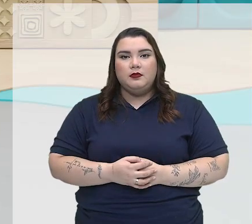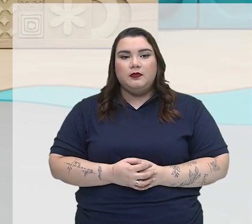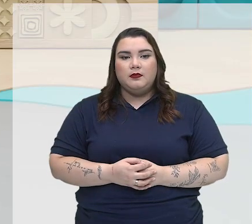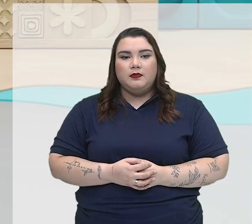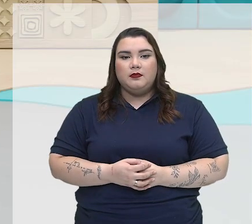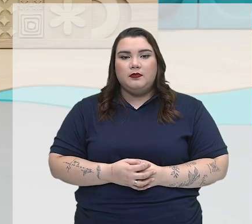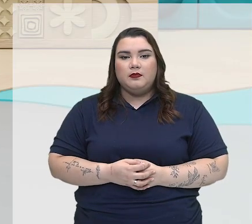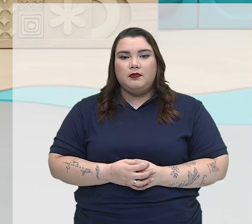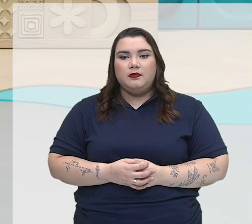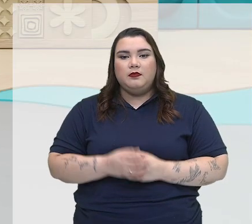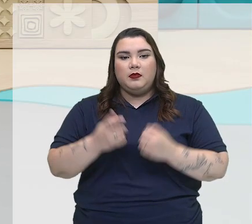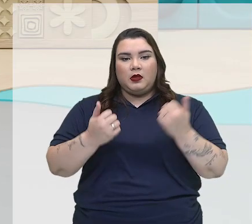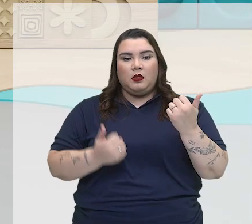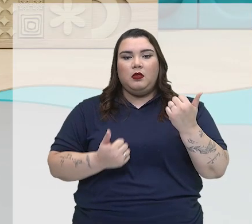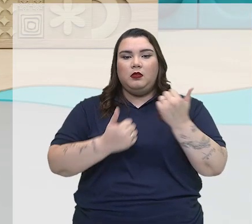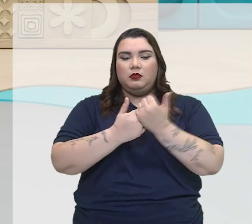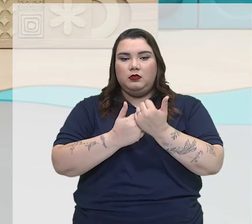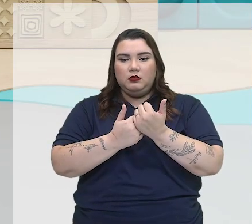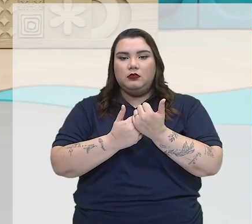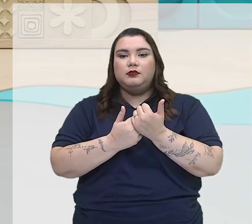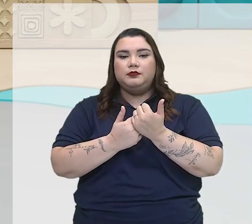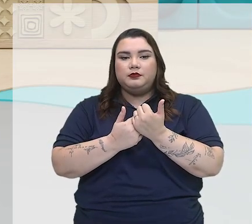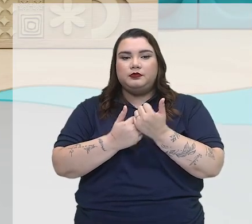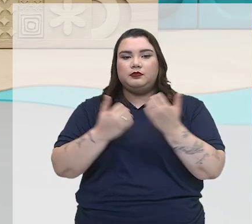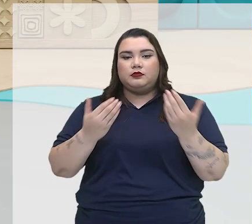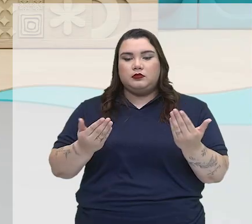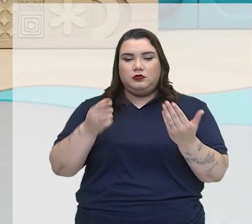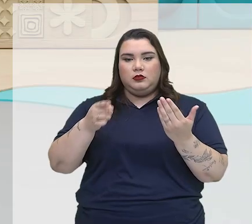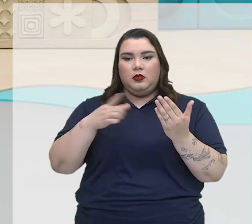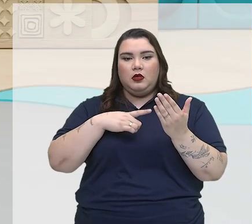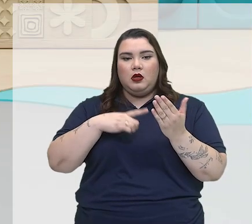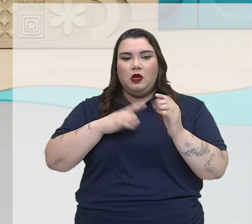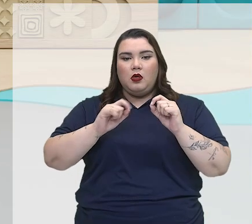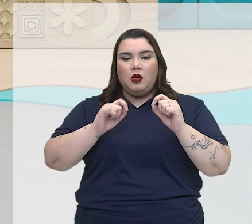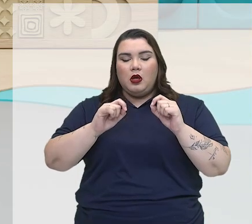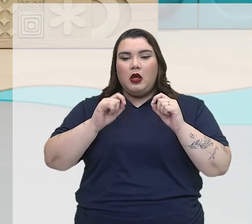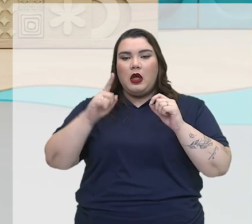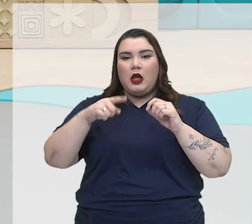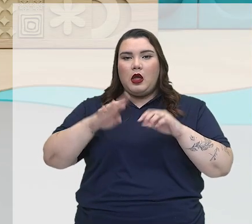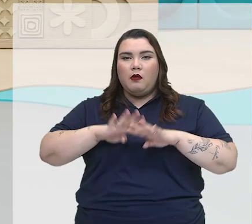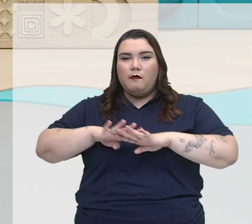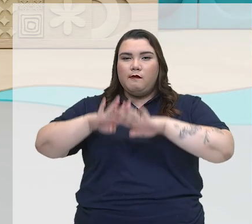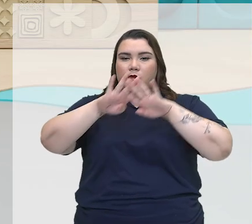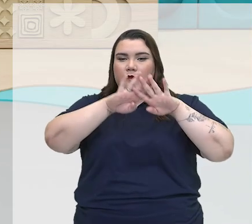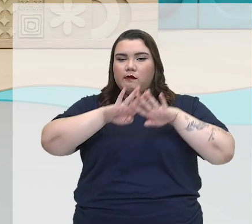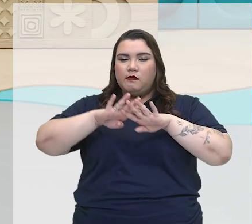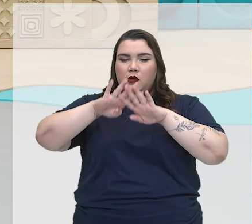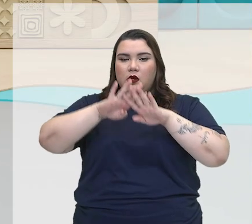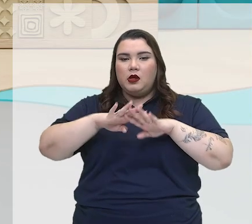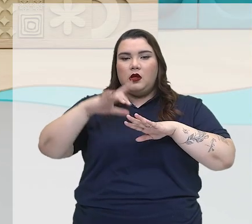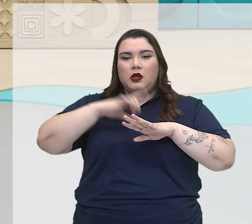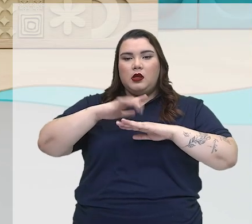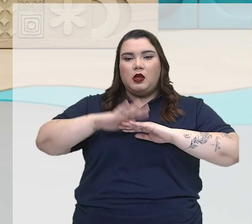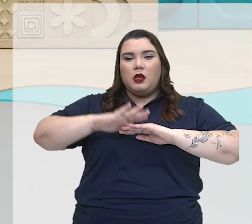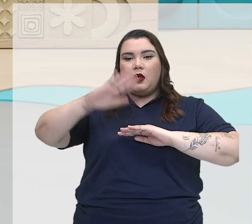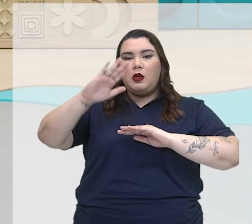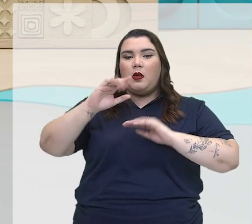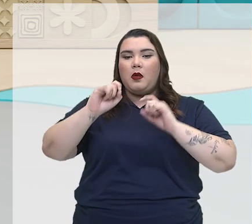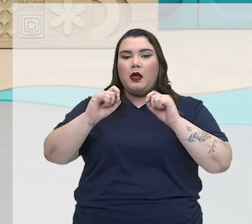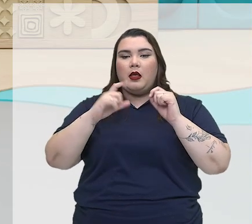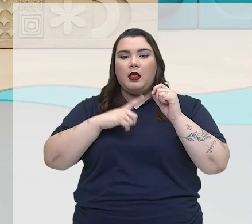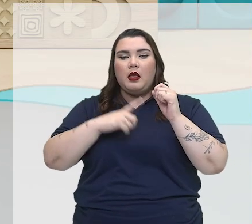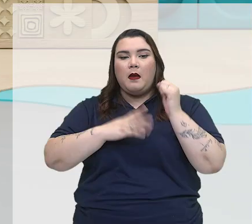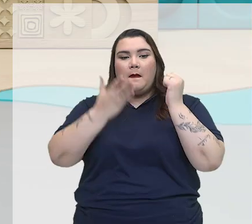ela é um suporte, certo? Que é feita de tecido e que ela tem um suporte de